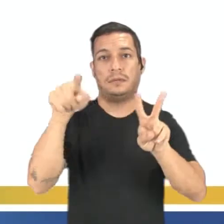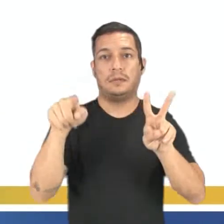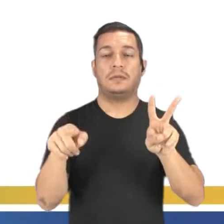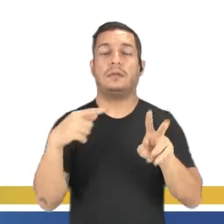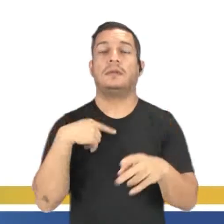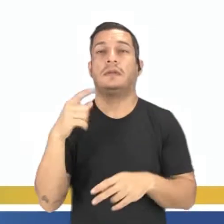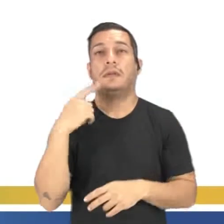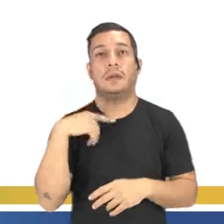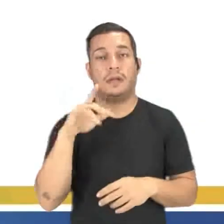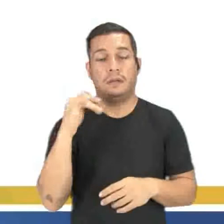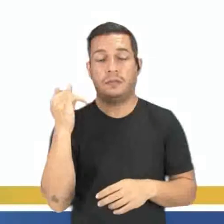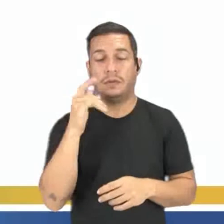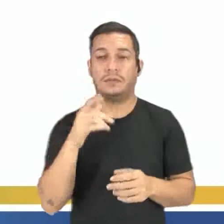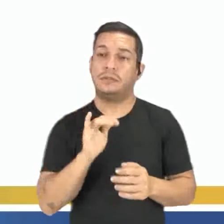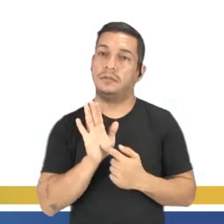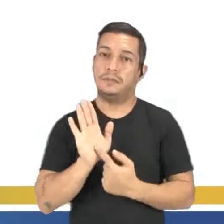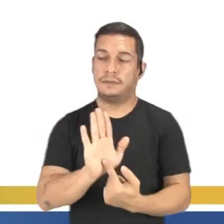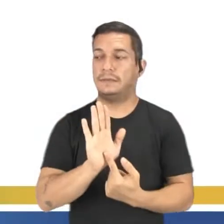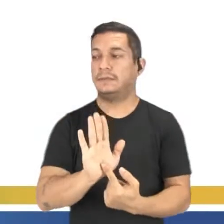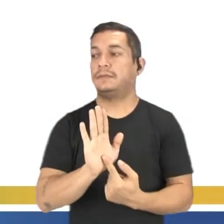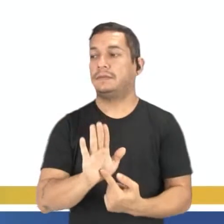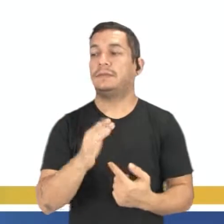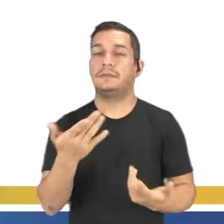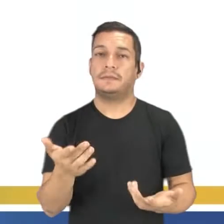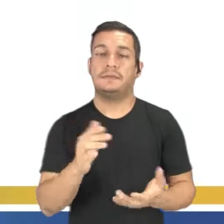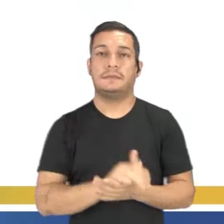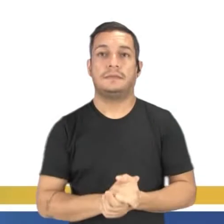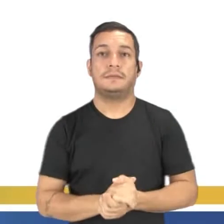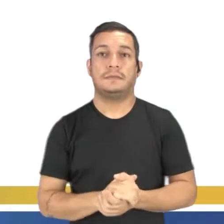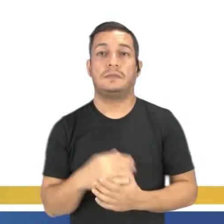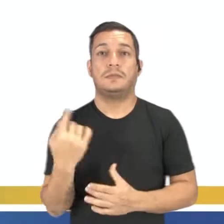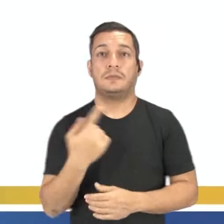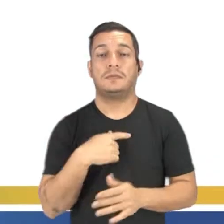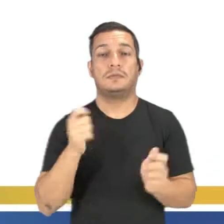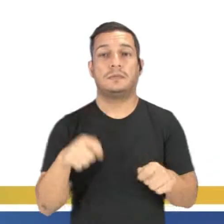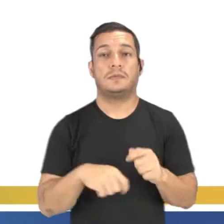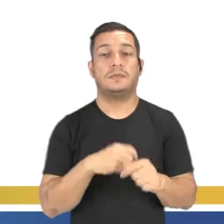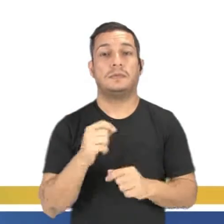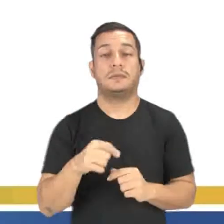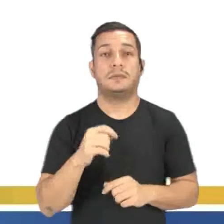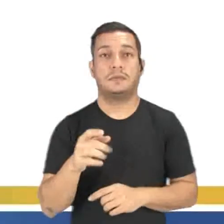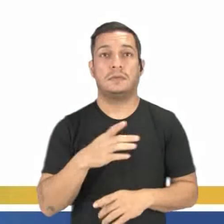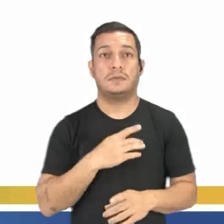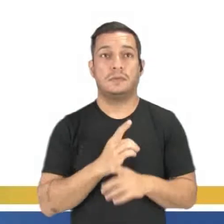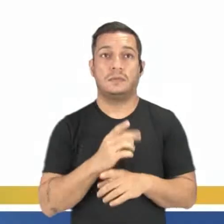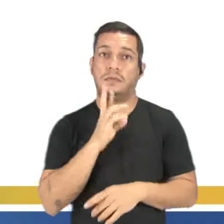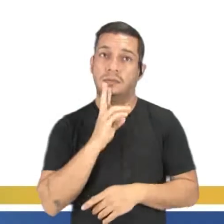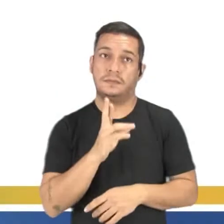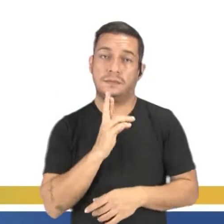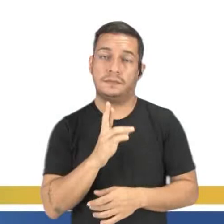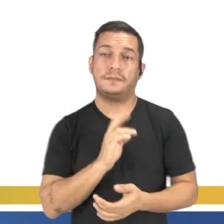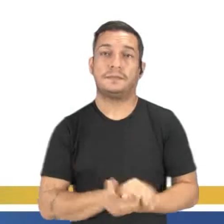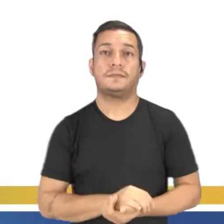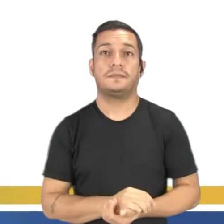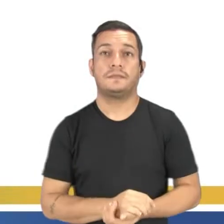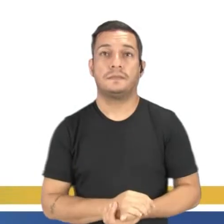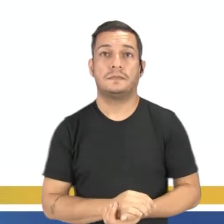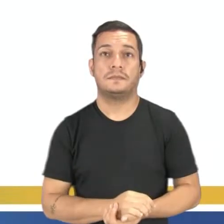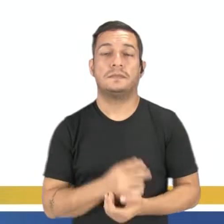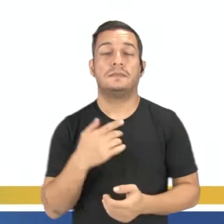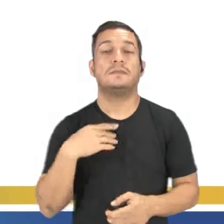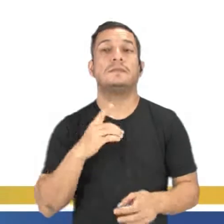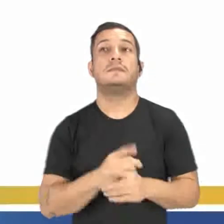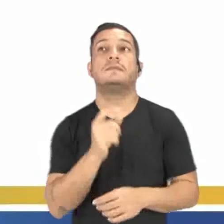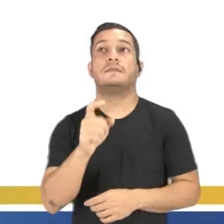interessante ele ter dado o valor da raiz de 3 aqui, certo? Até para que a gente possa chegar em uma das alternativas. Então,